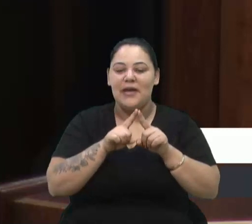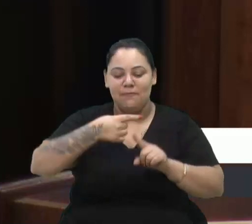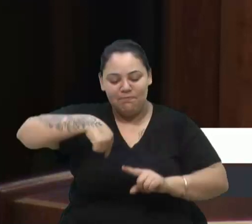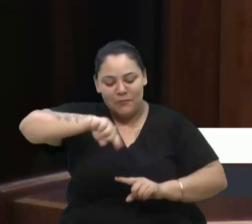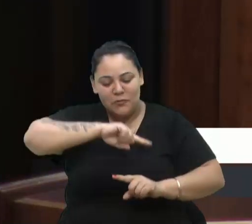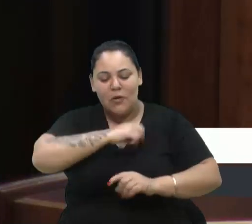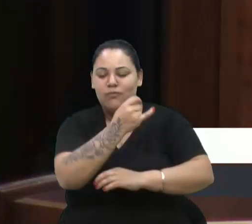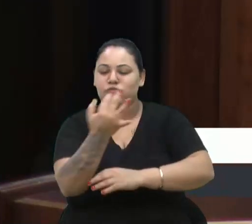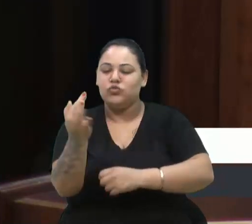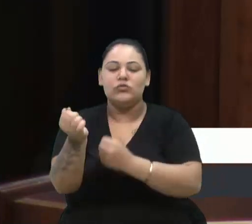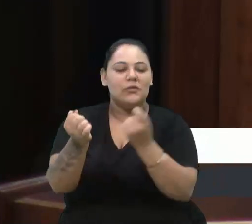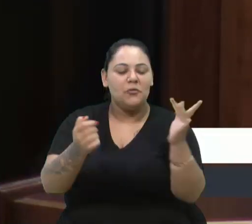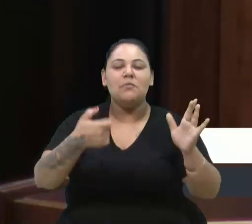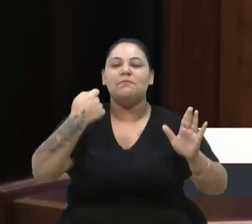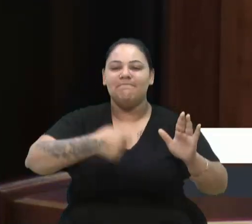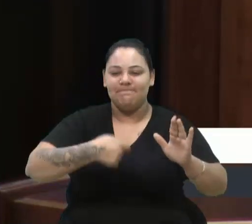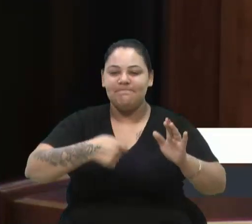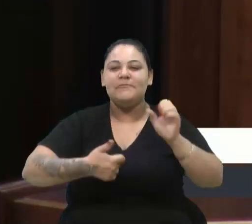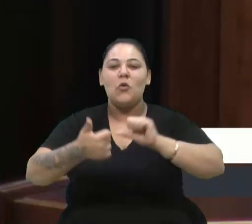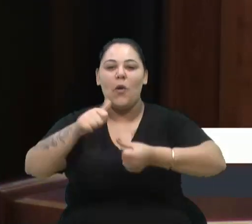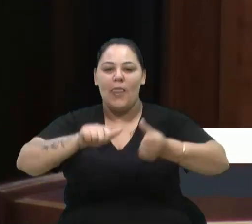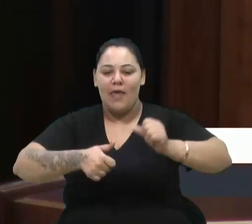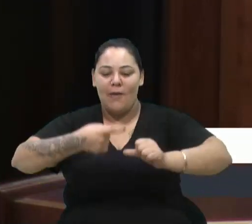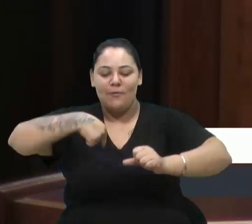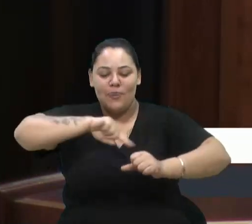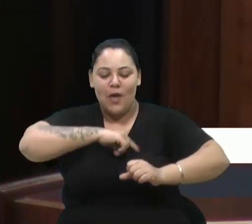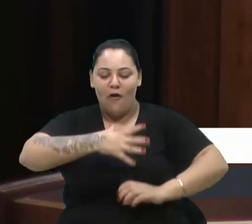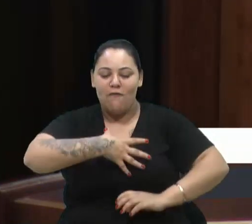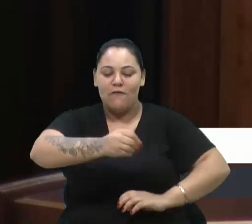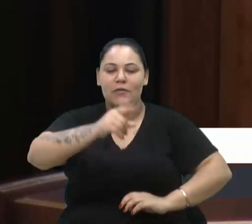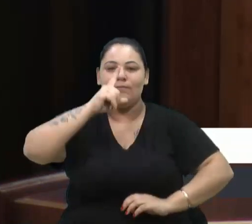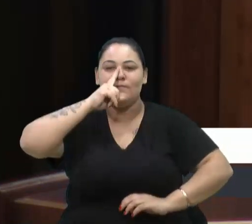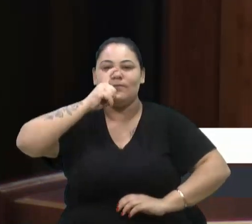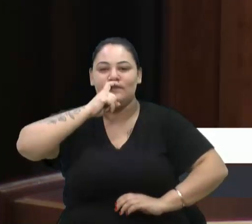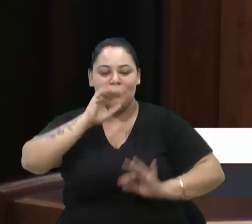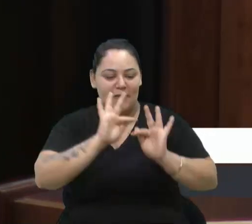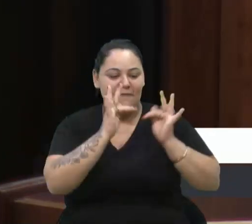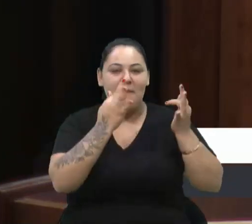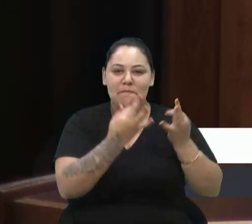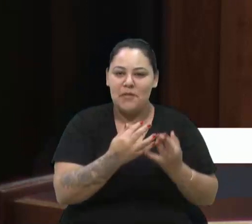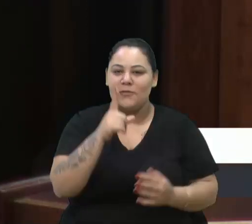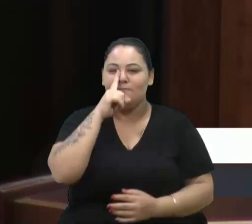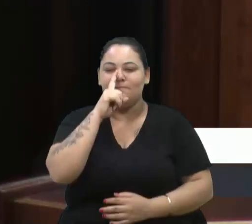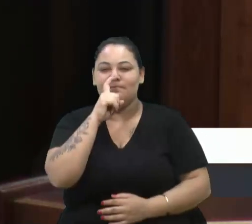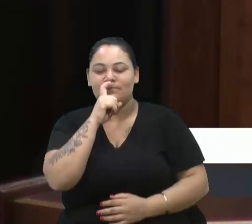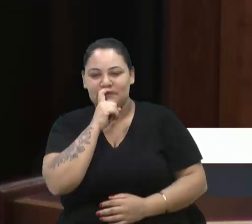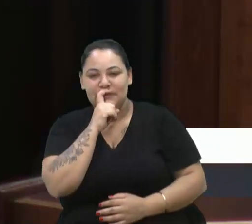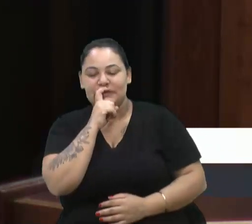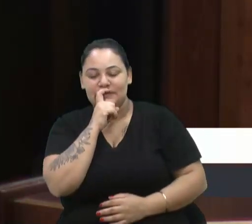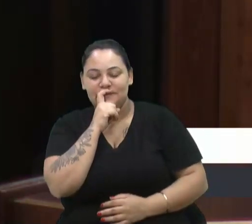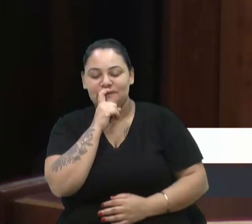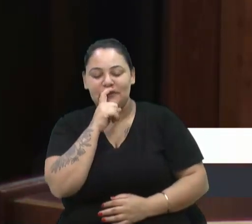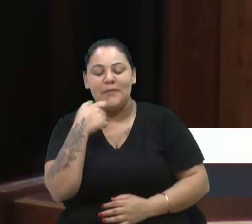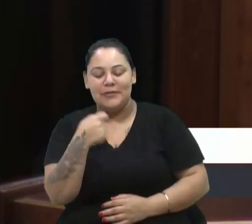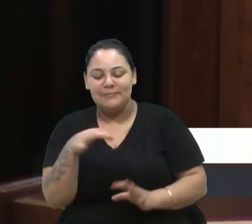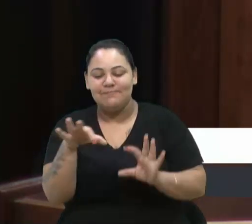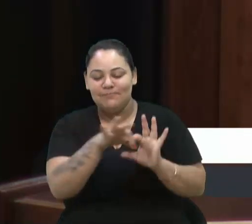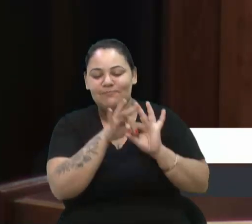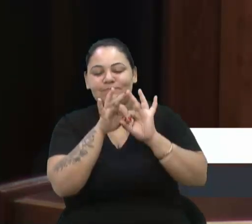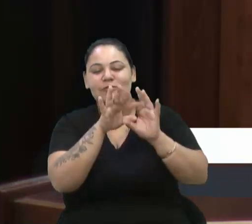campo precisa de qualificação e nós filhos de agricultores e famílias de agricultores precisamos nos unir mais